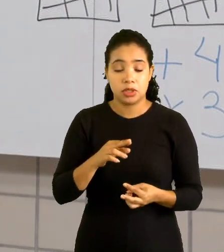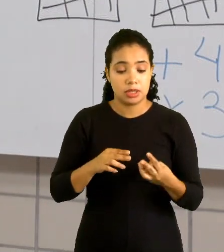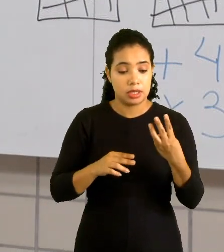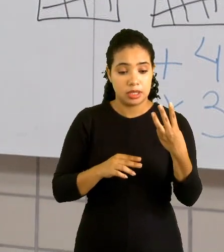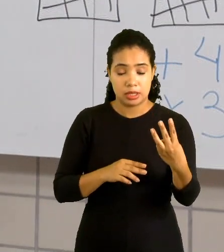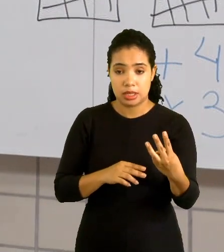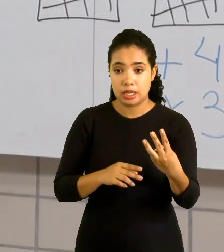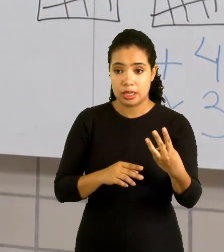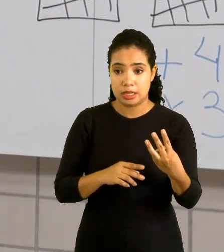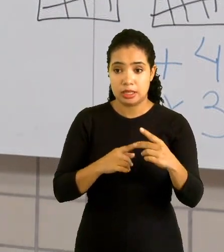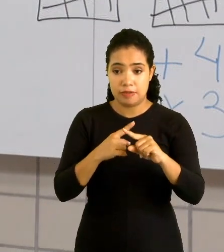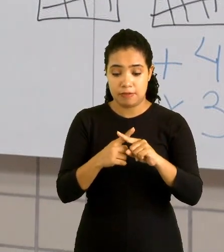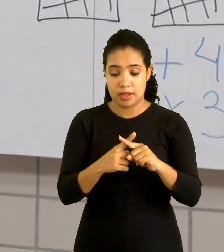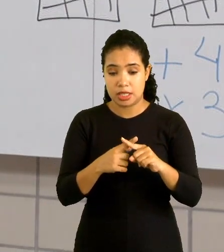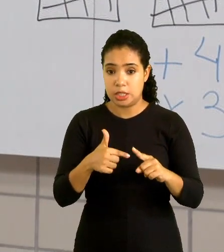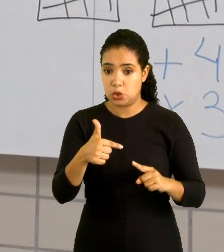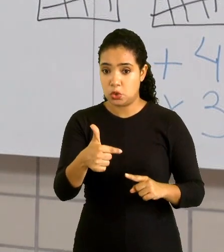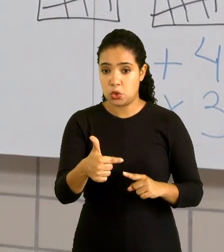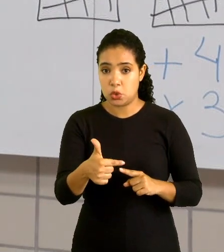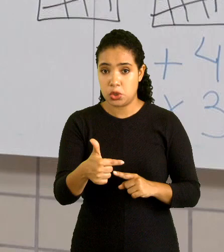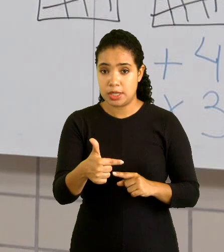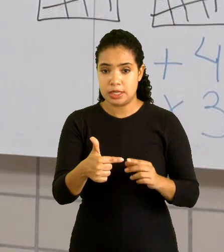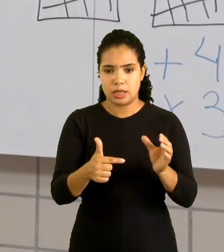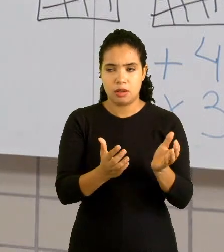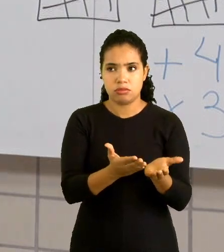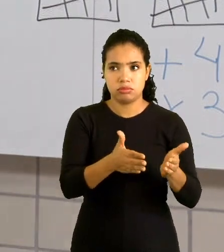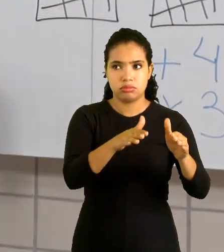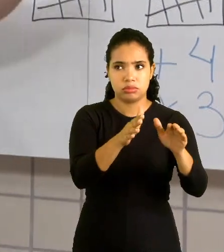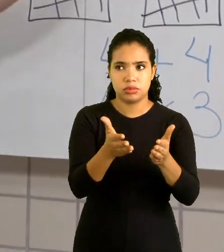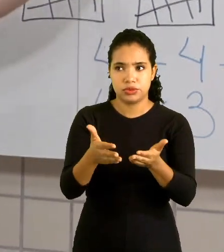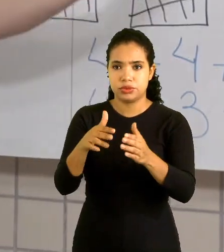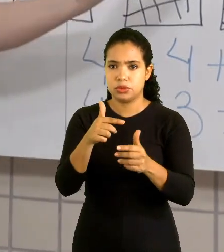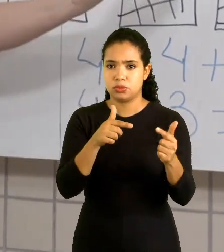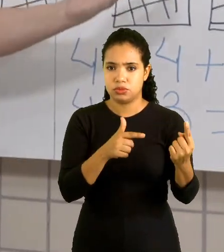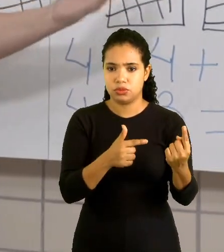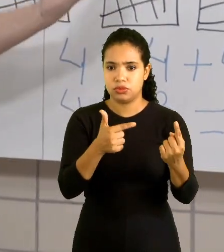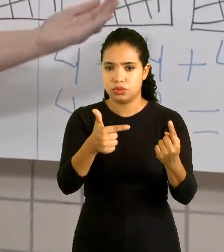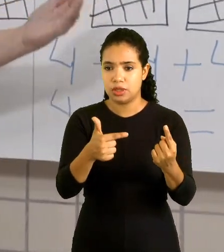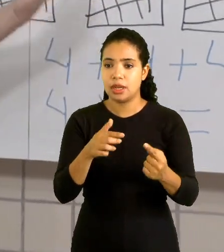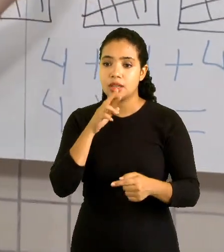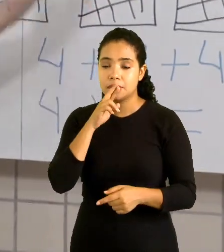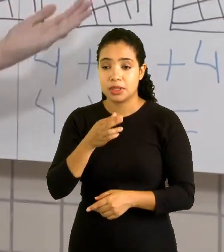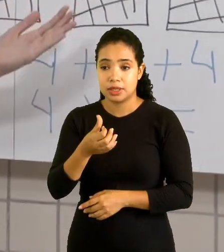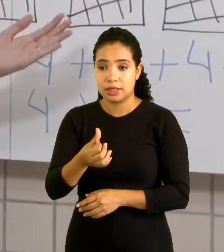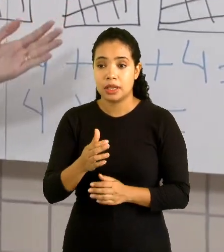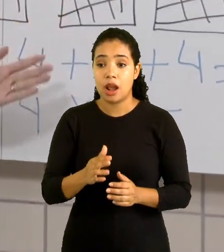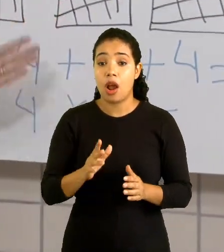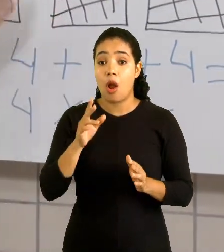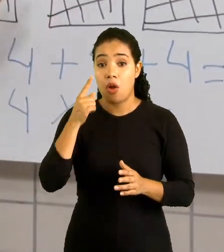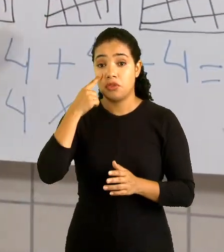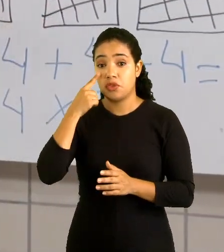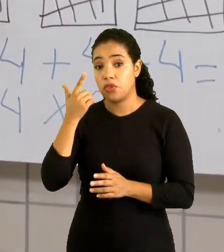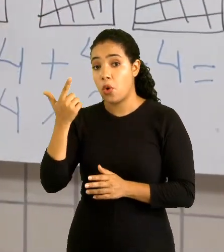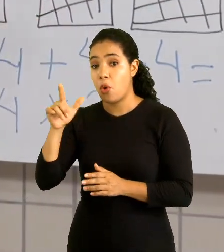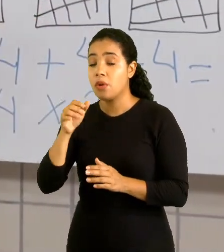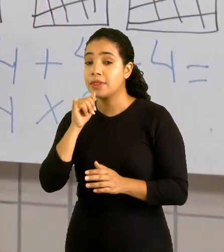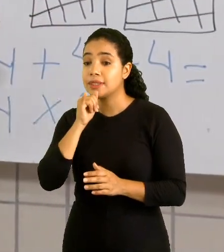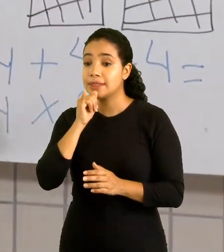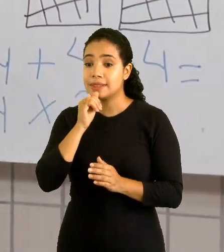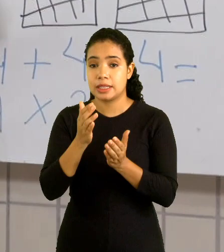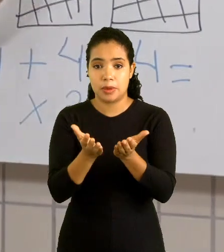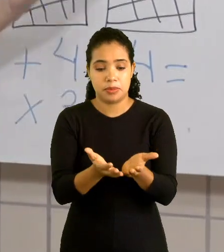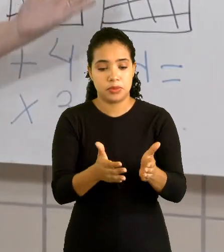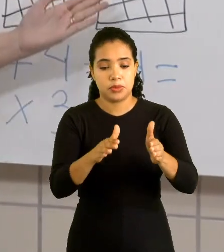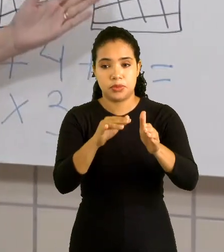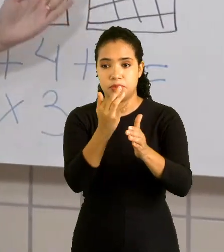6. Vamos colocar a resposta aqui. Do lado de cá, nós também temos outro exemplo com mais